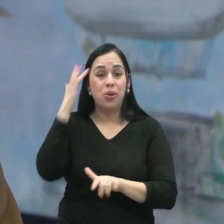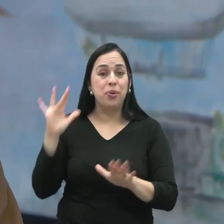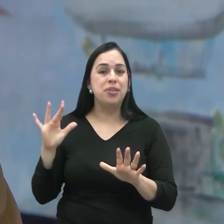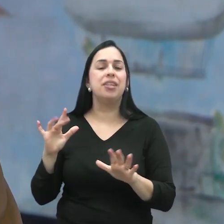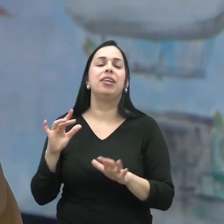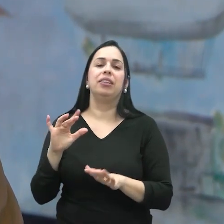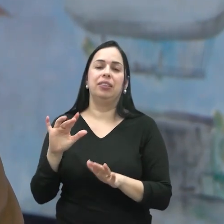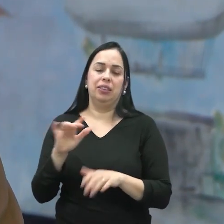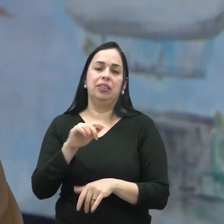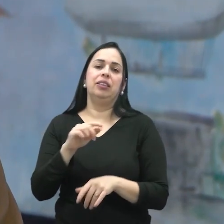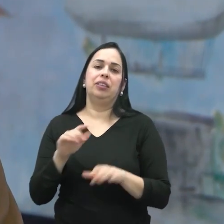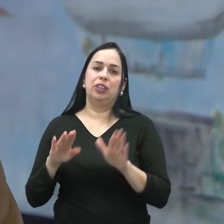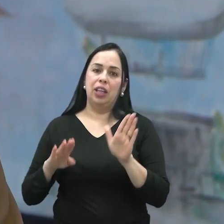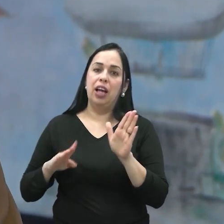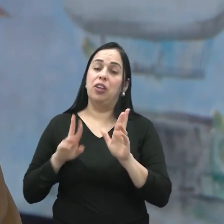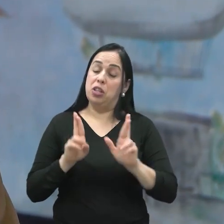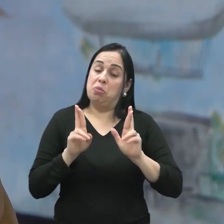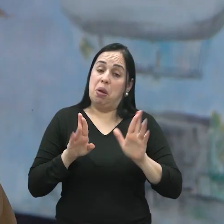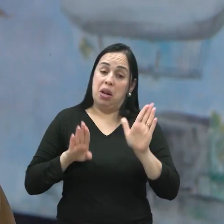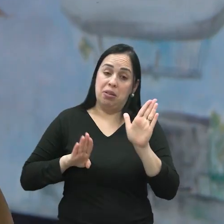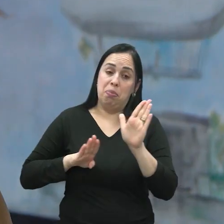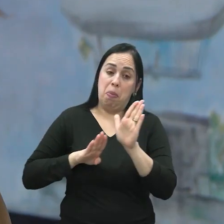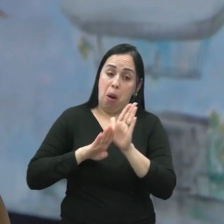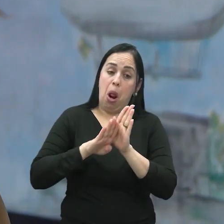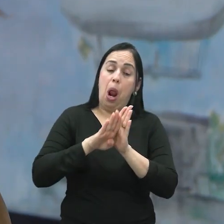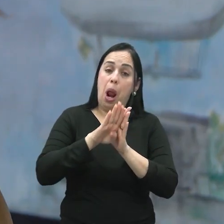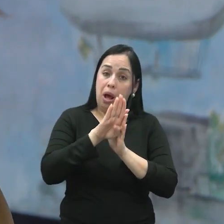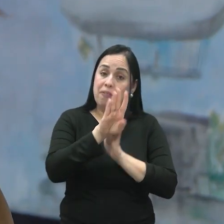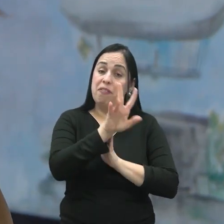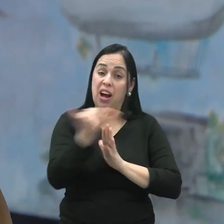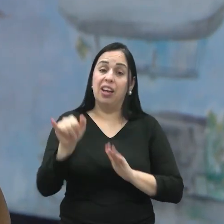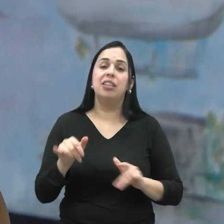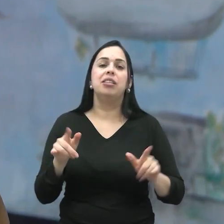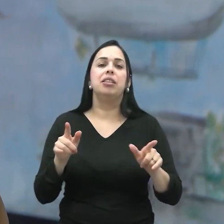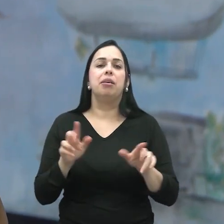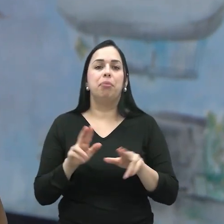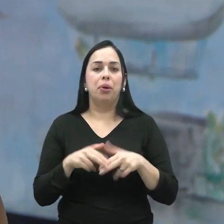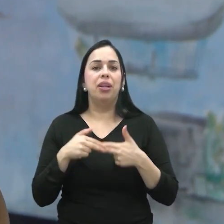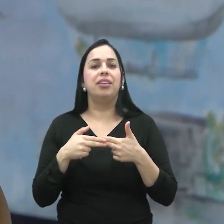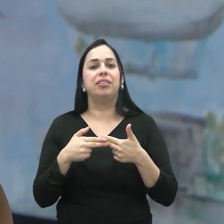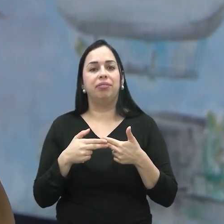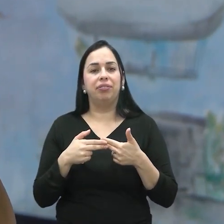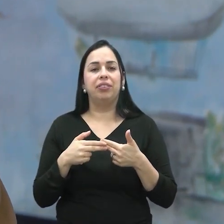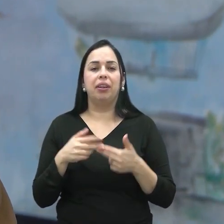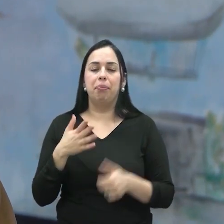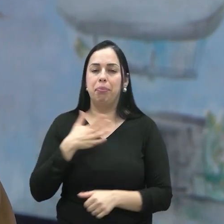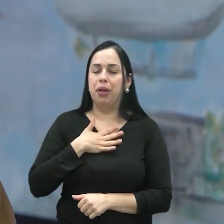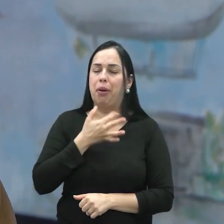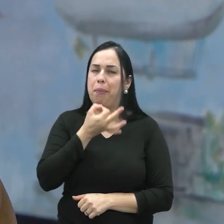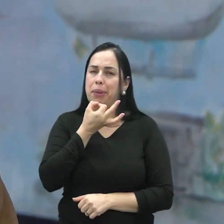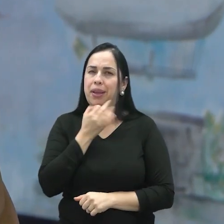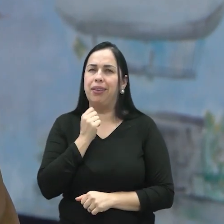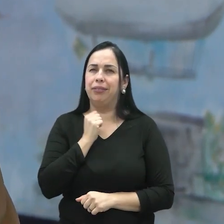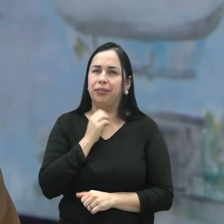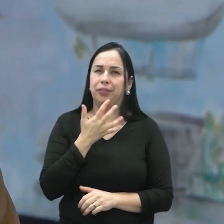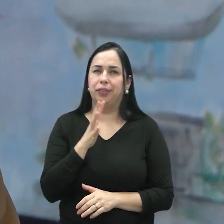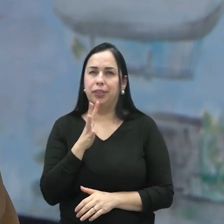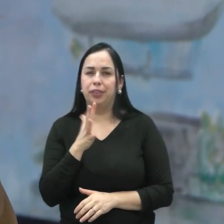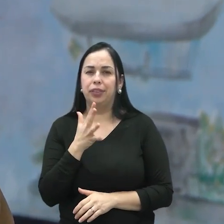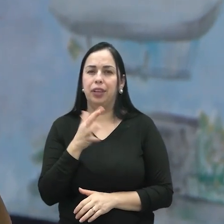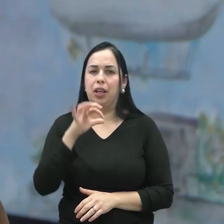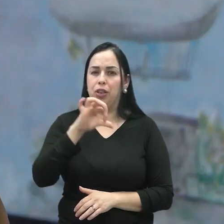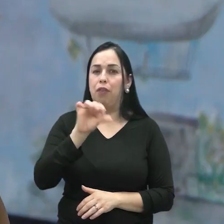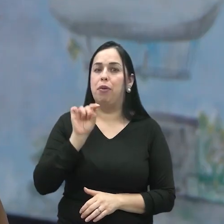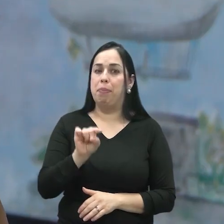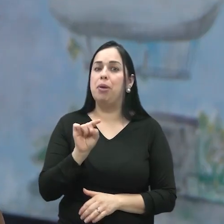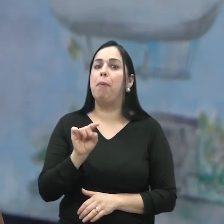no ano passado. E assim, a gente espera que aumente ainda mais, né? Mas eu acredito que se eu tivesse que